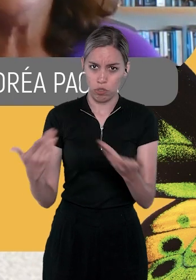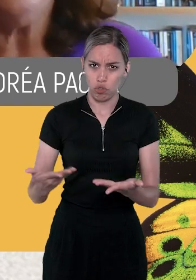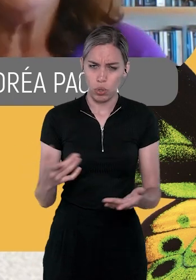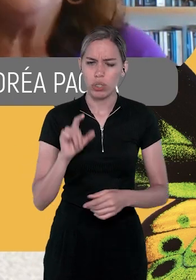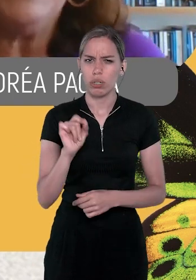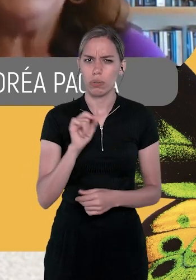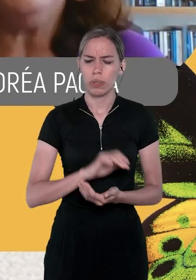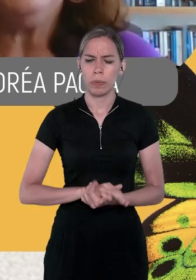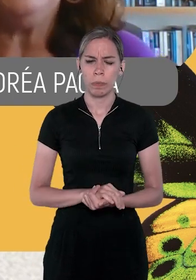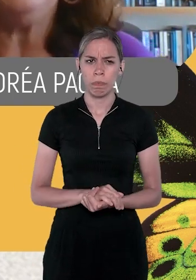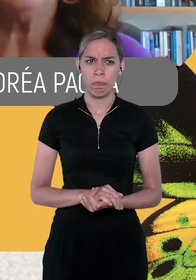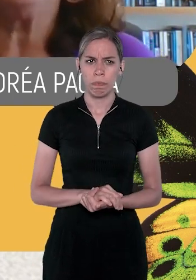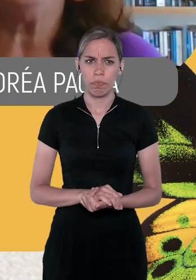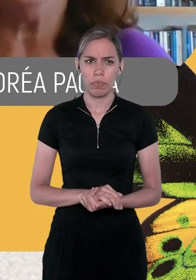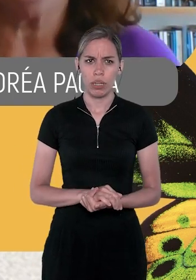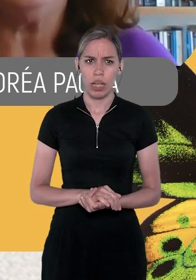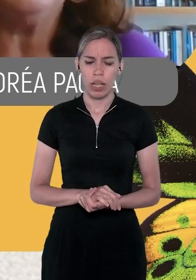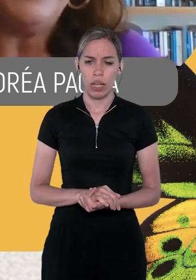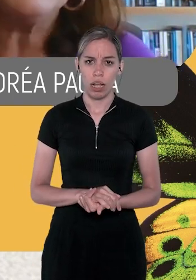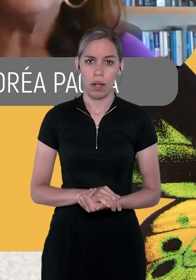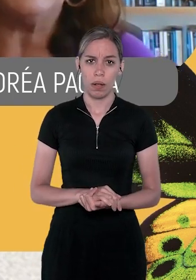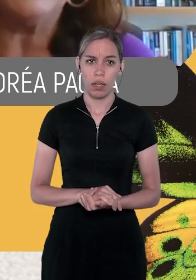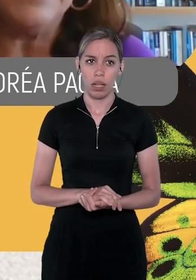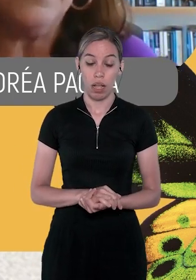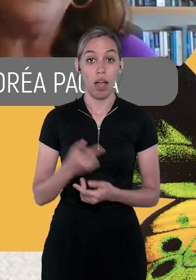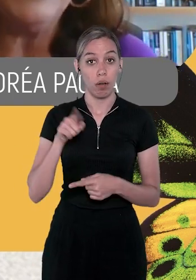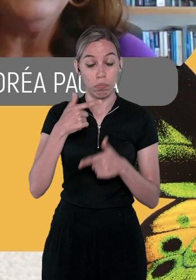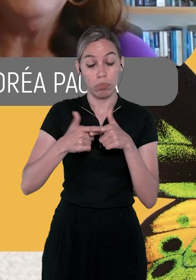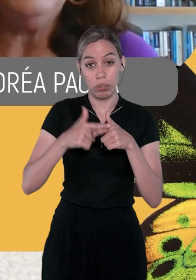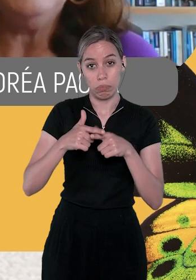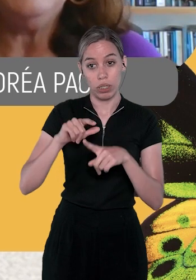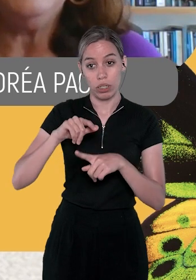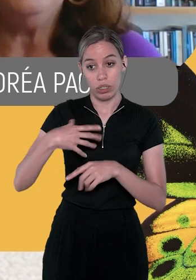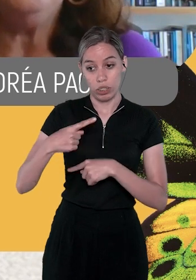você tem também, e isso é um problema dessa geração,